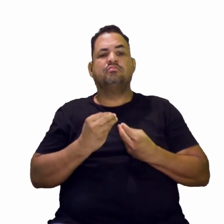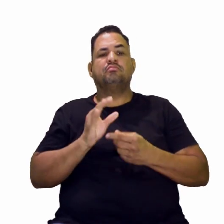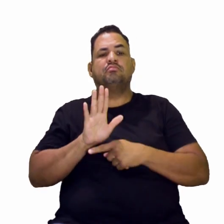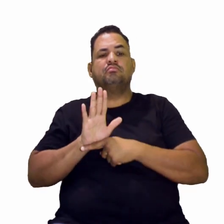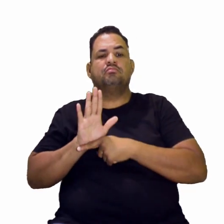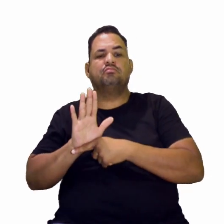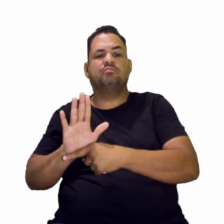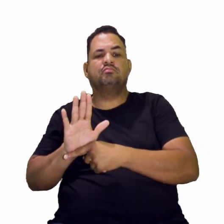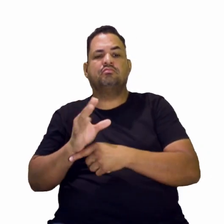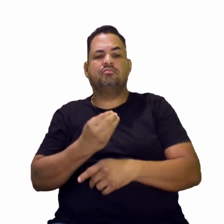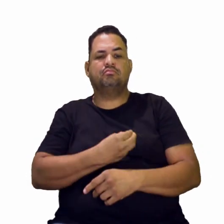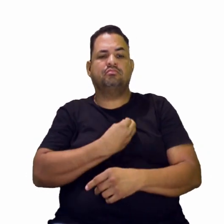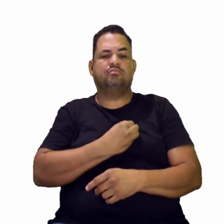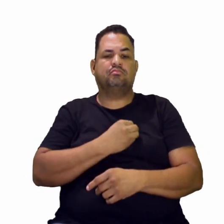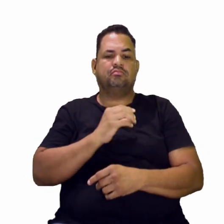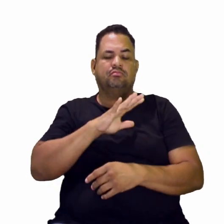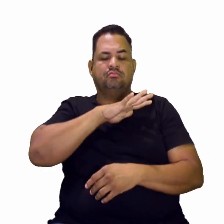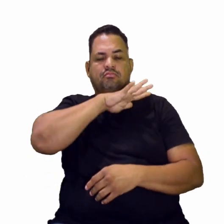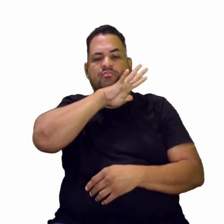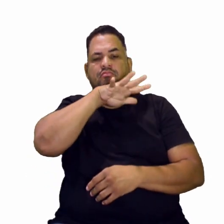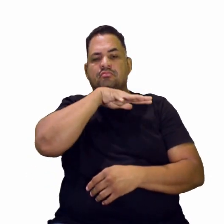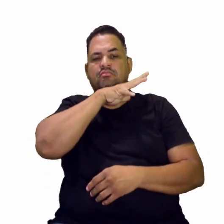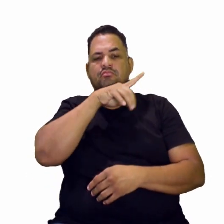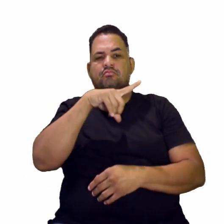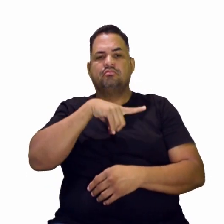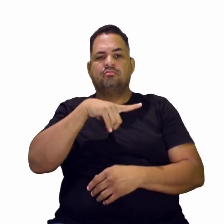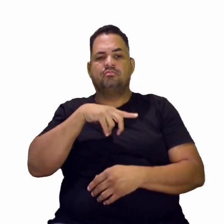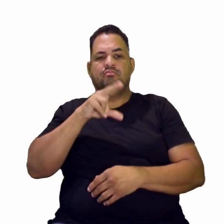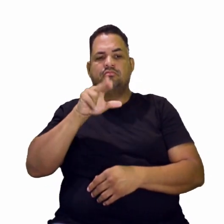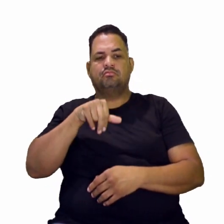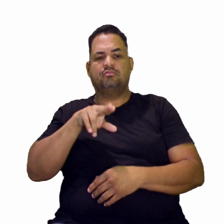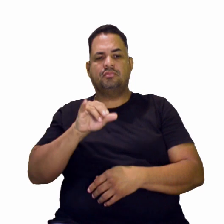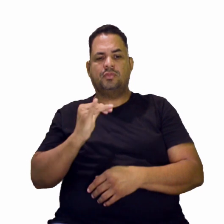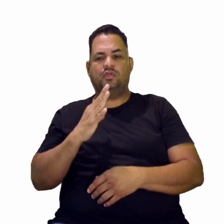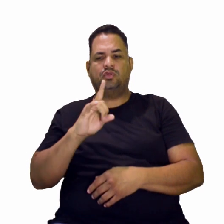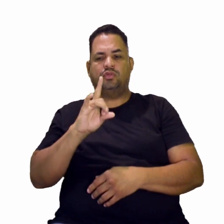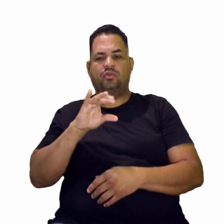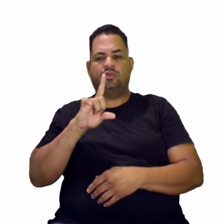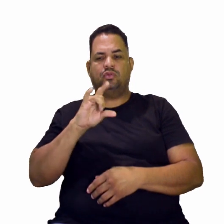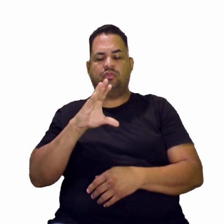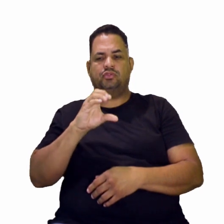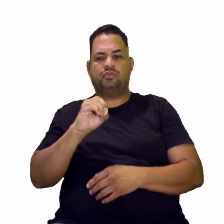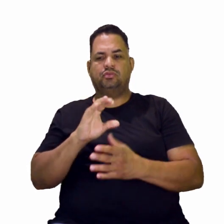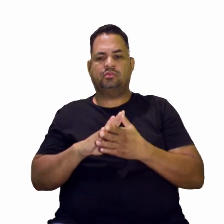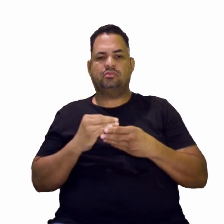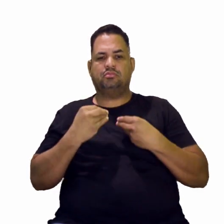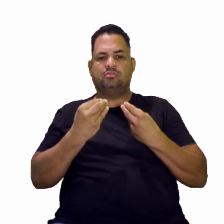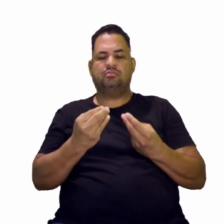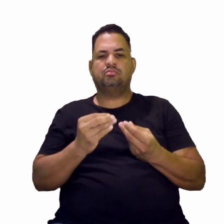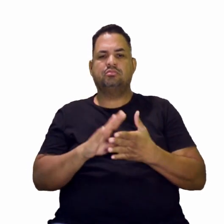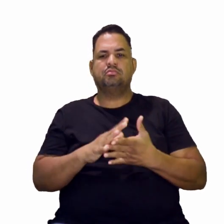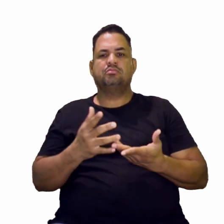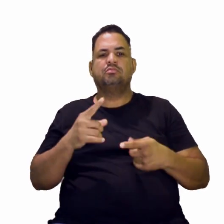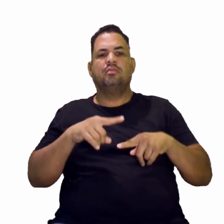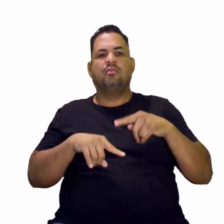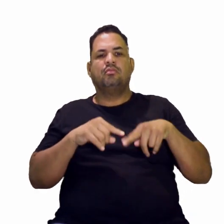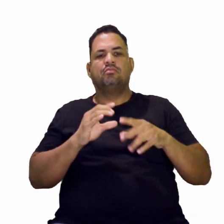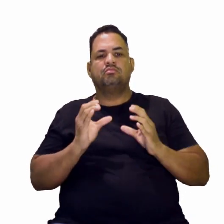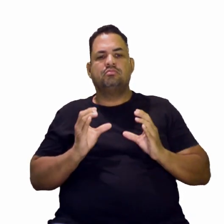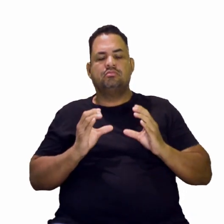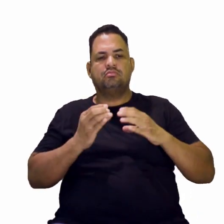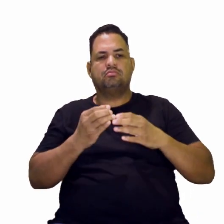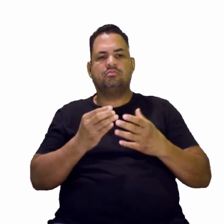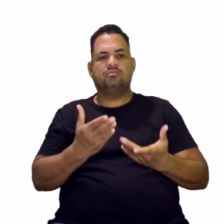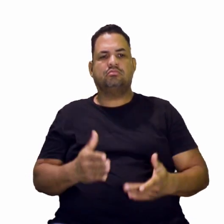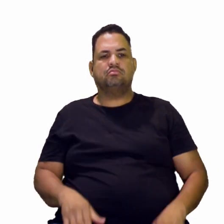de um animal, de um ser vivo, a gente também chama de nicho ecológico. Então, a disponibilidade de condições e recursos, ou seja, o conjunto